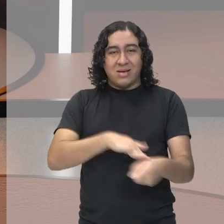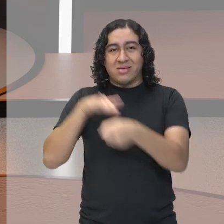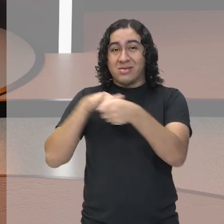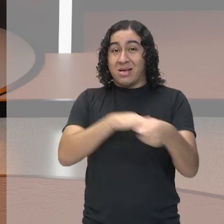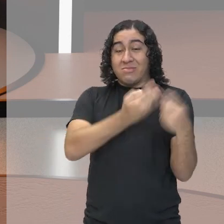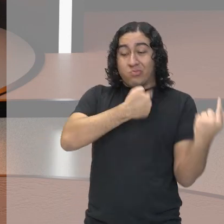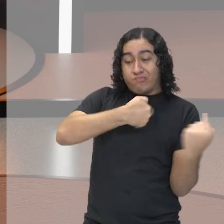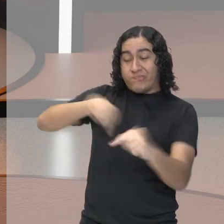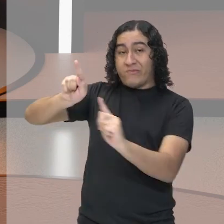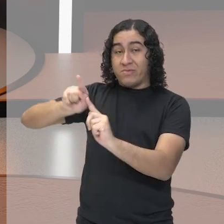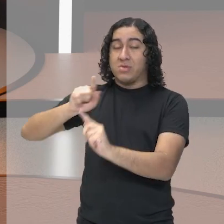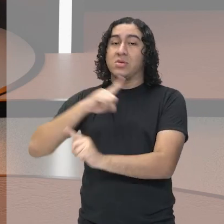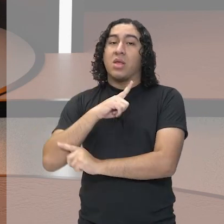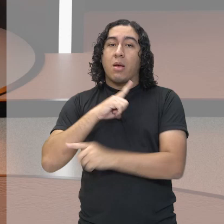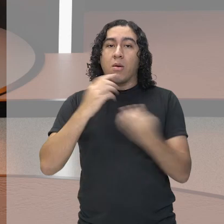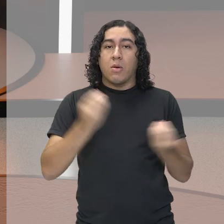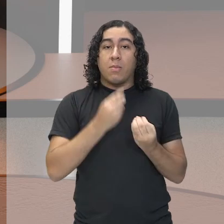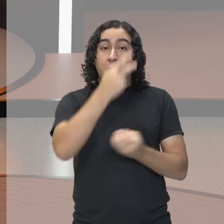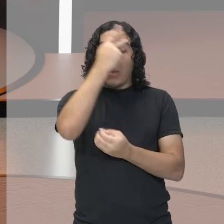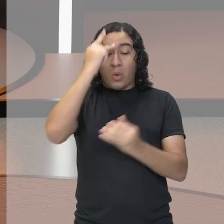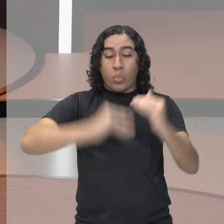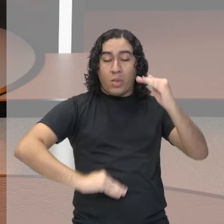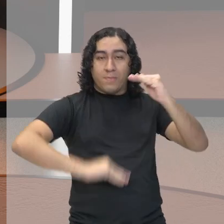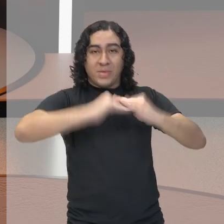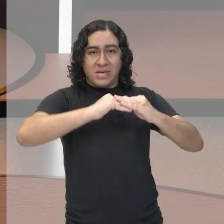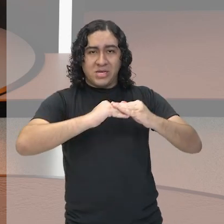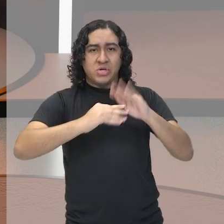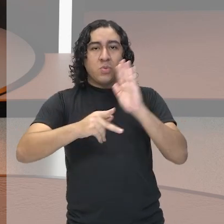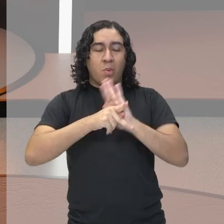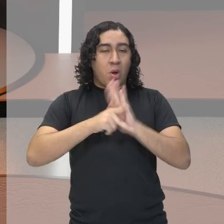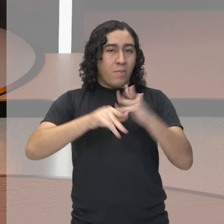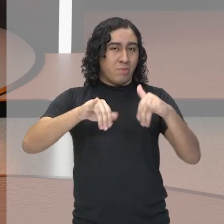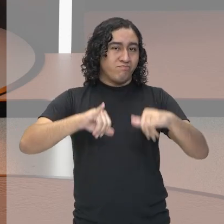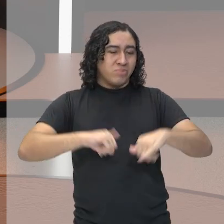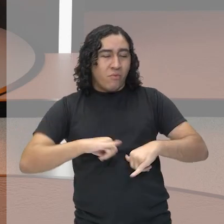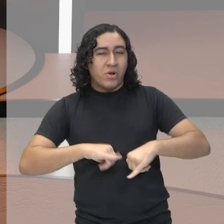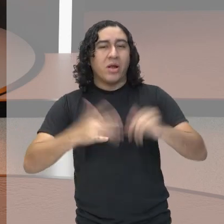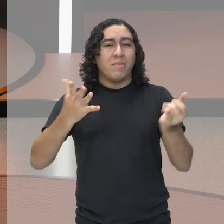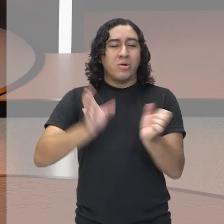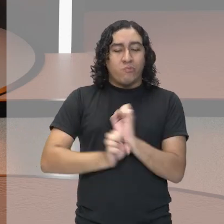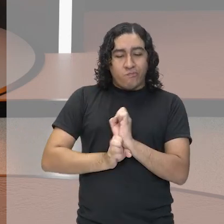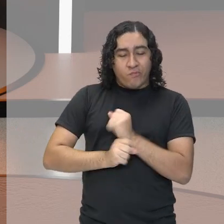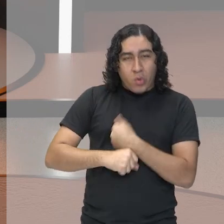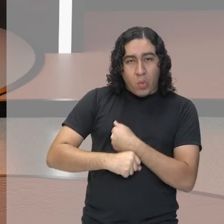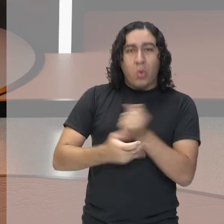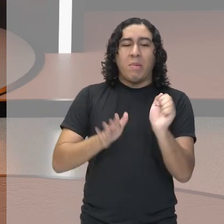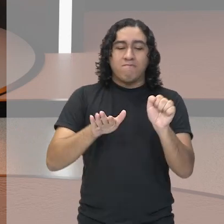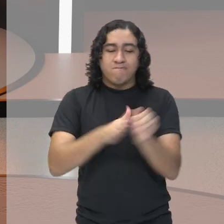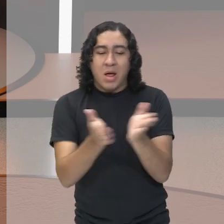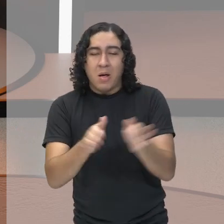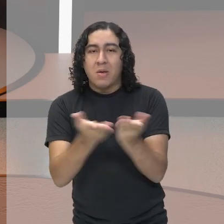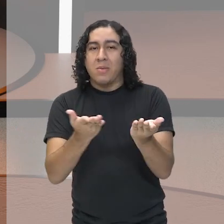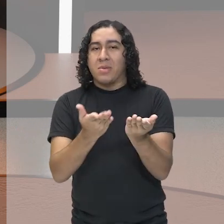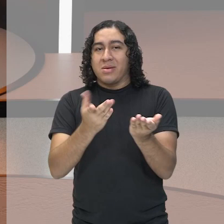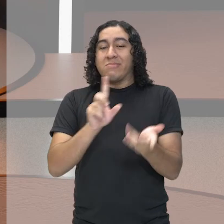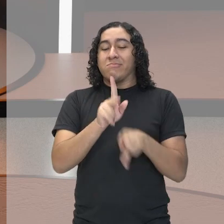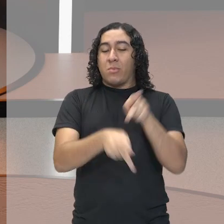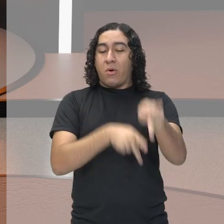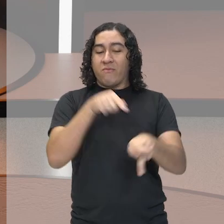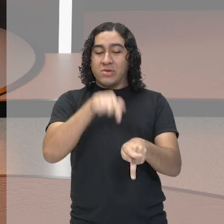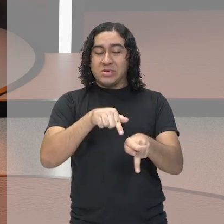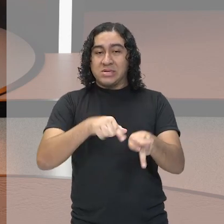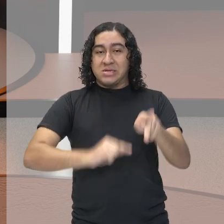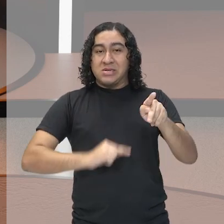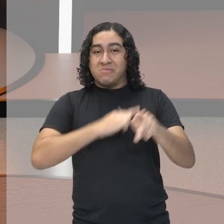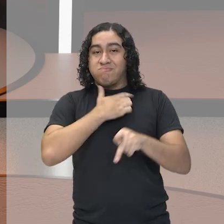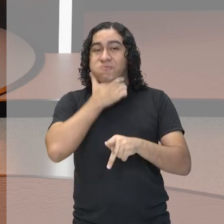de suportabilidade das desigualdades, da miséria, da fome, E chega um momento que